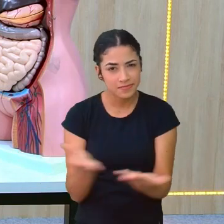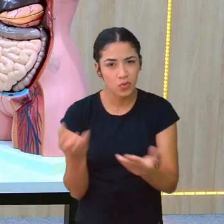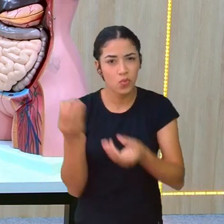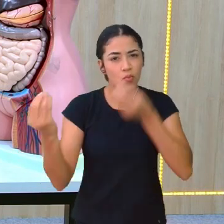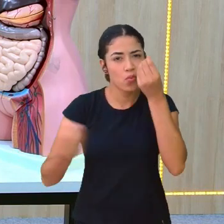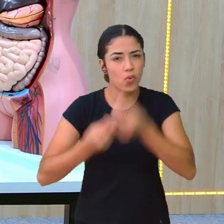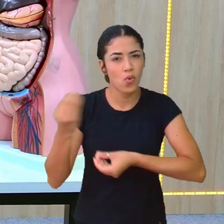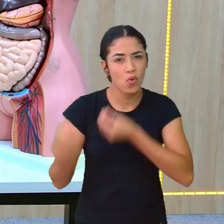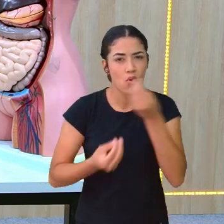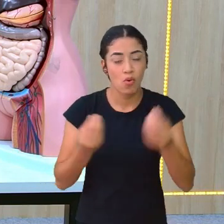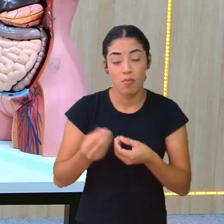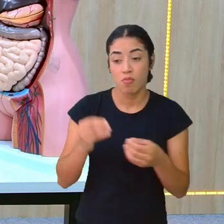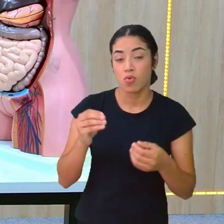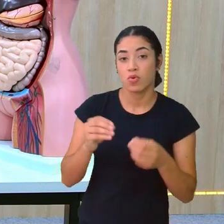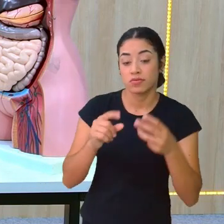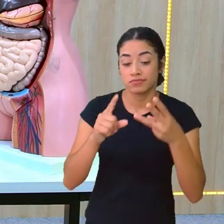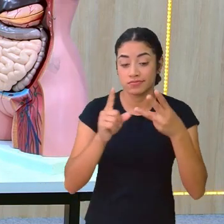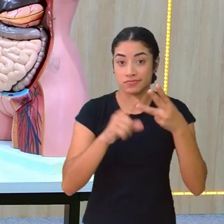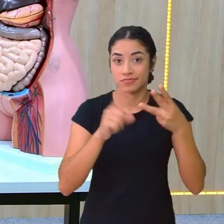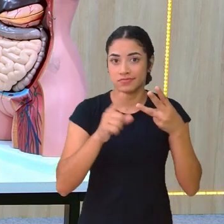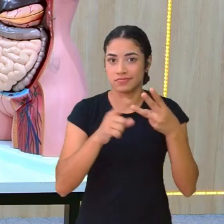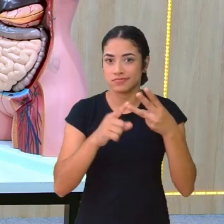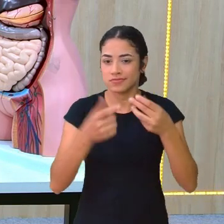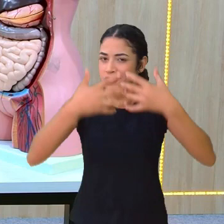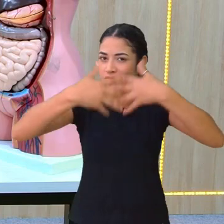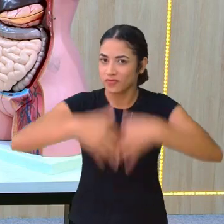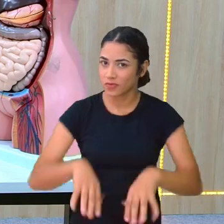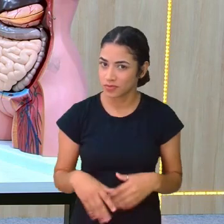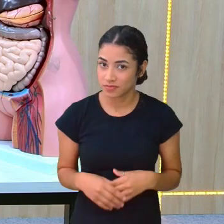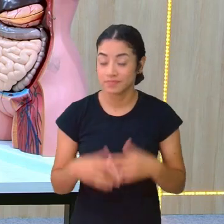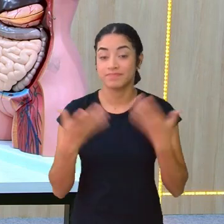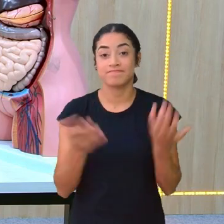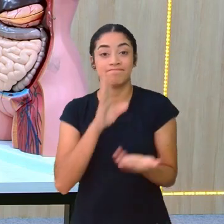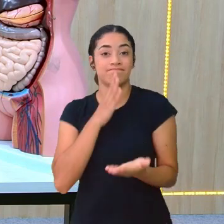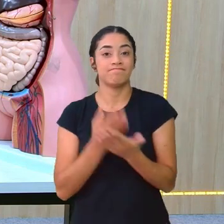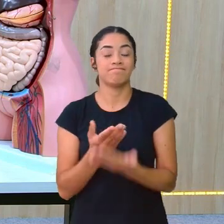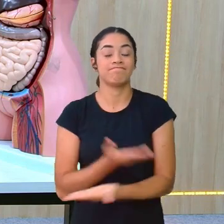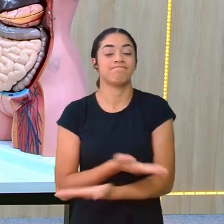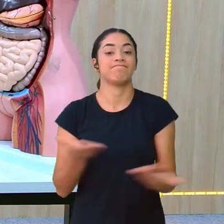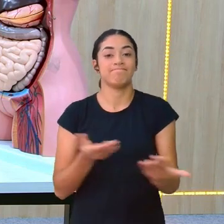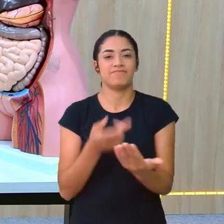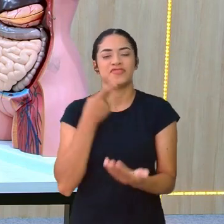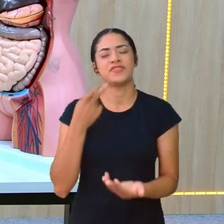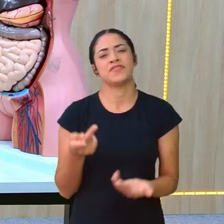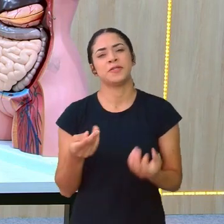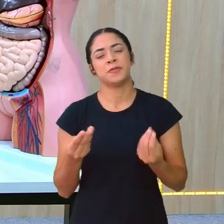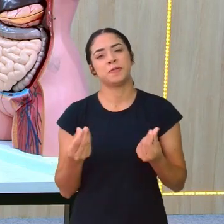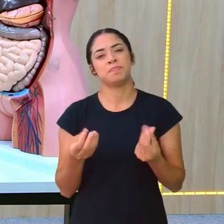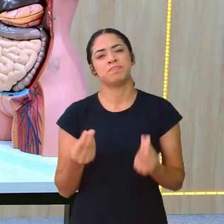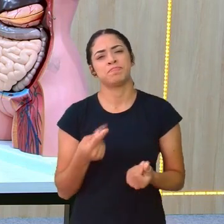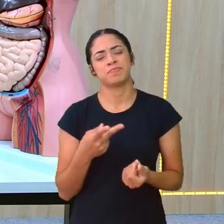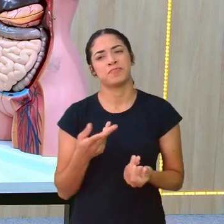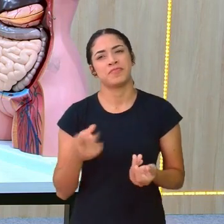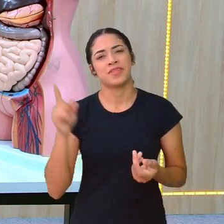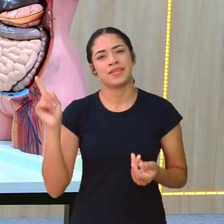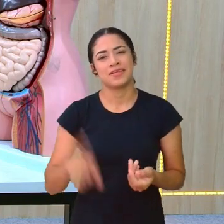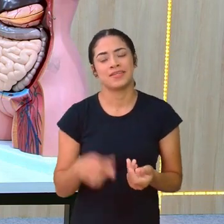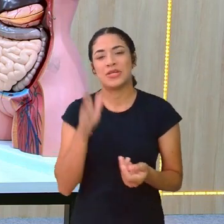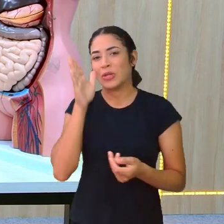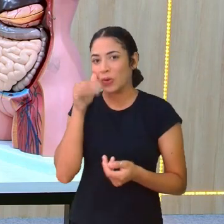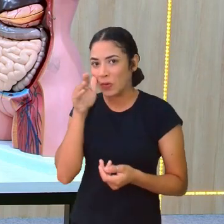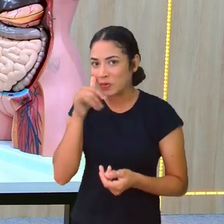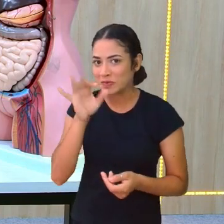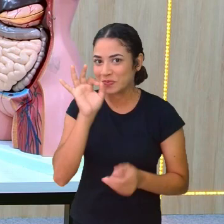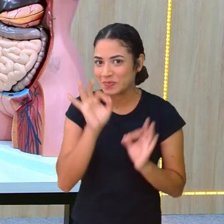como é que o esôfago funciona. E aí eu acredito que muitos de vocês vão dizer, professora, isso é uma